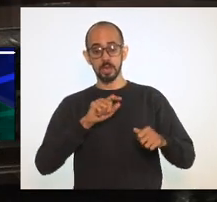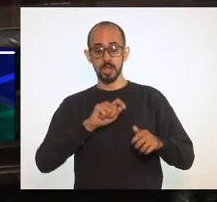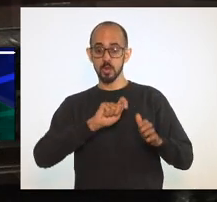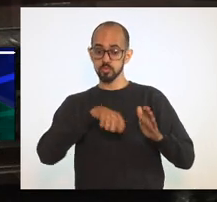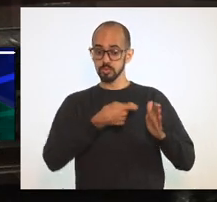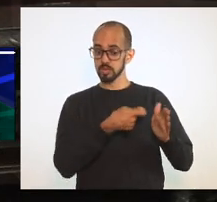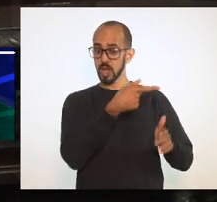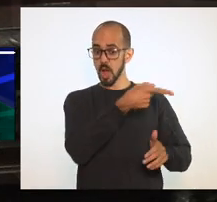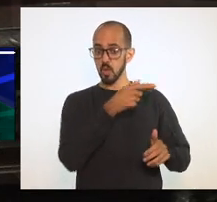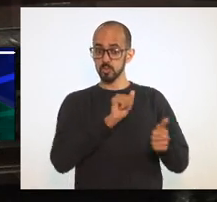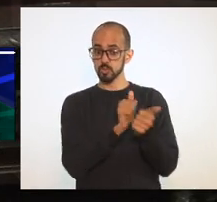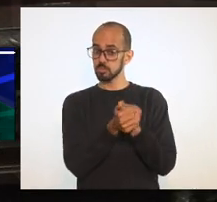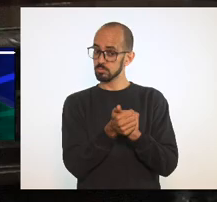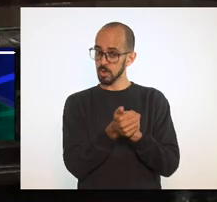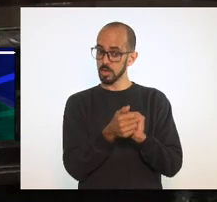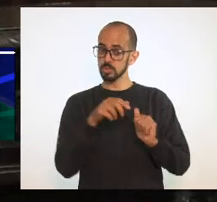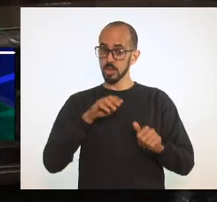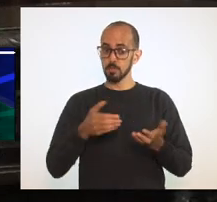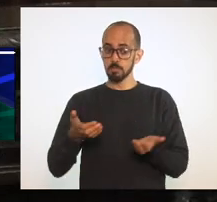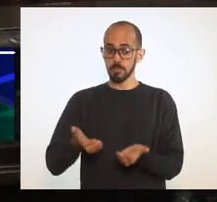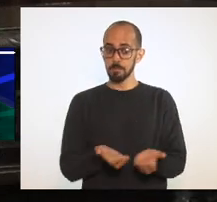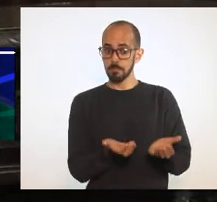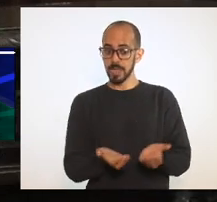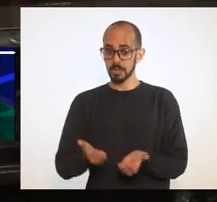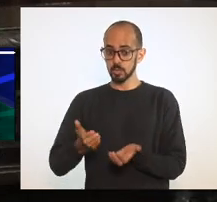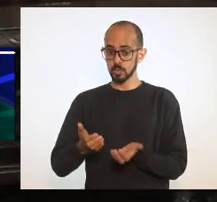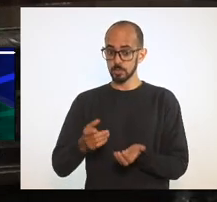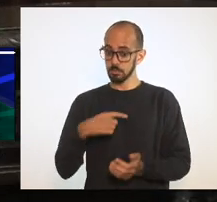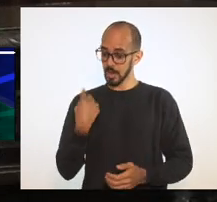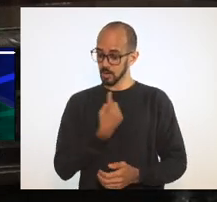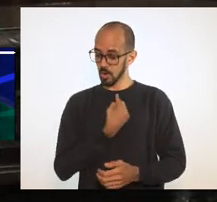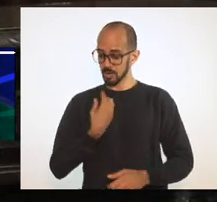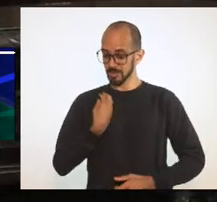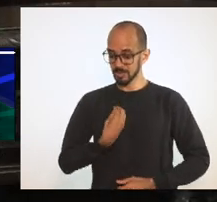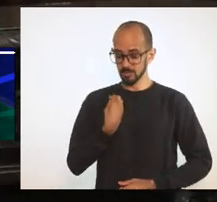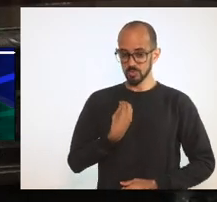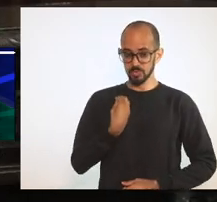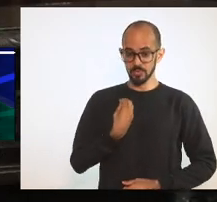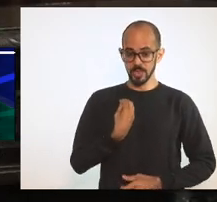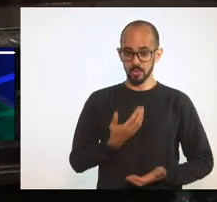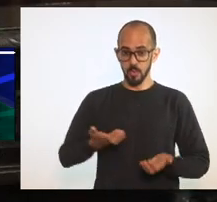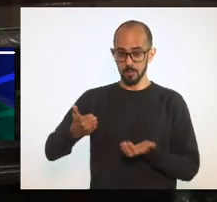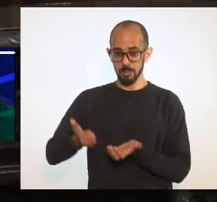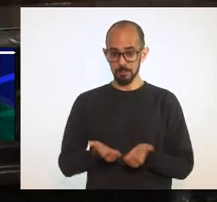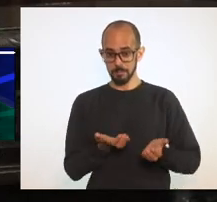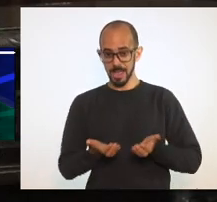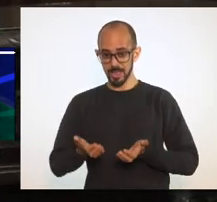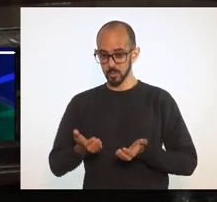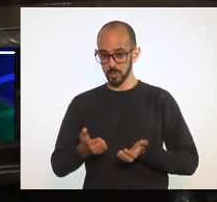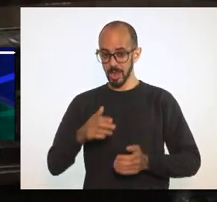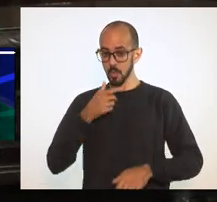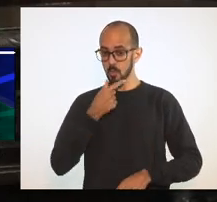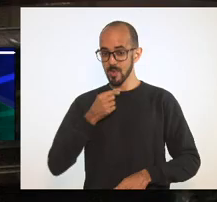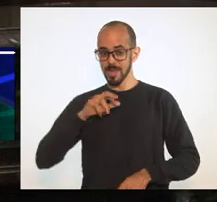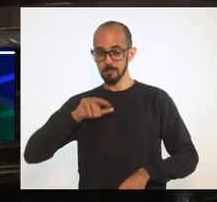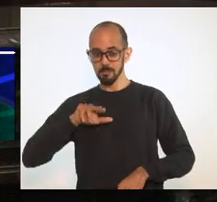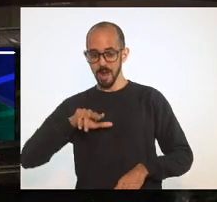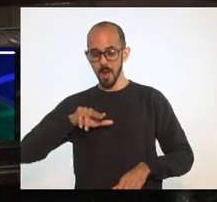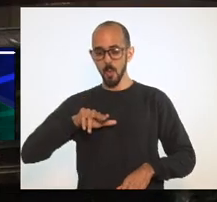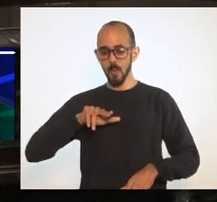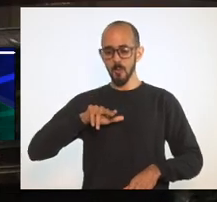porque para nós que estamos aí convivendo com o Bebeto, é muito, que é um irmão cordial, gentil, um